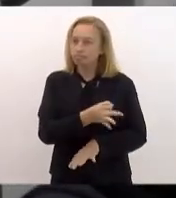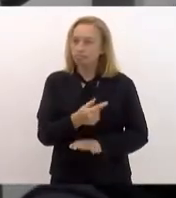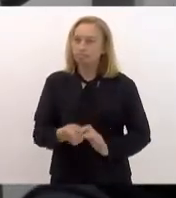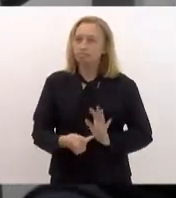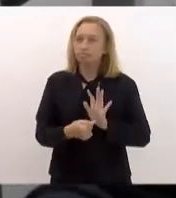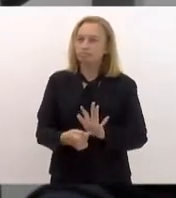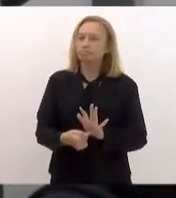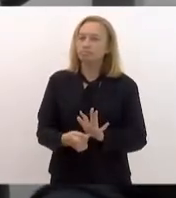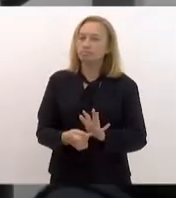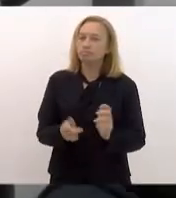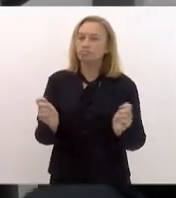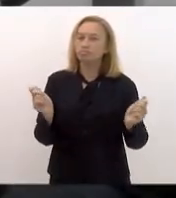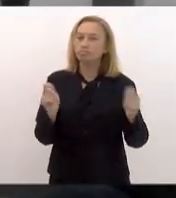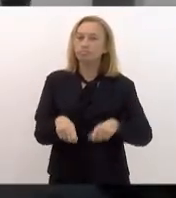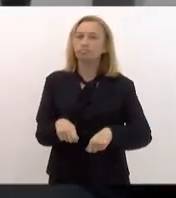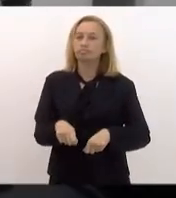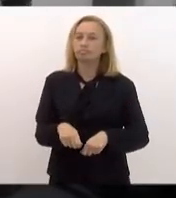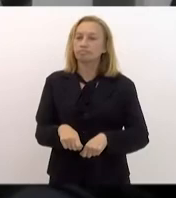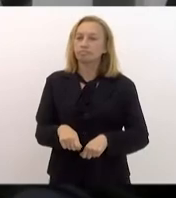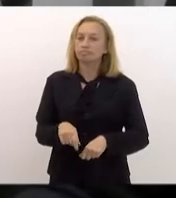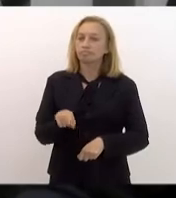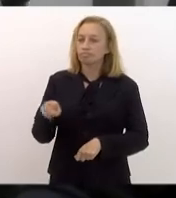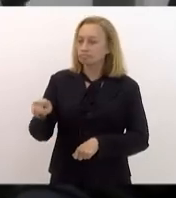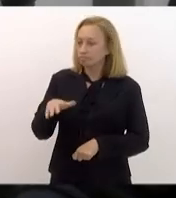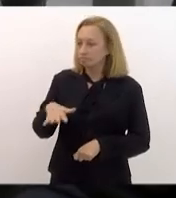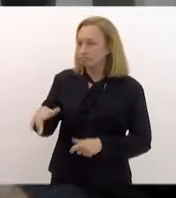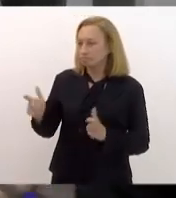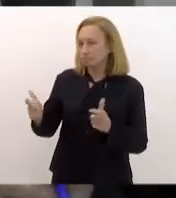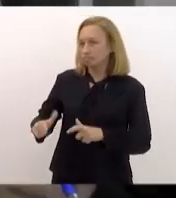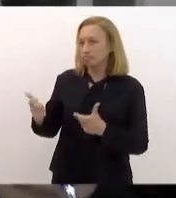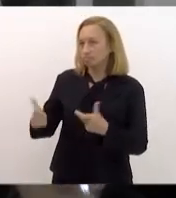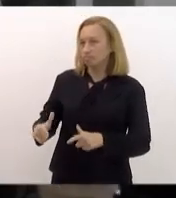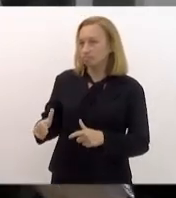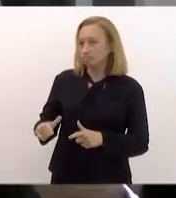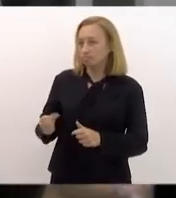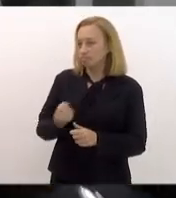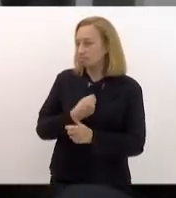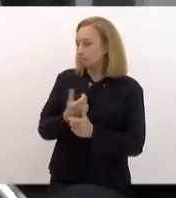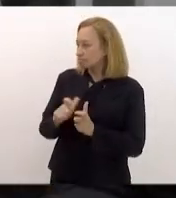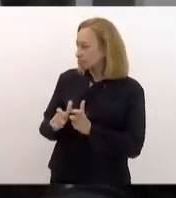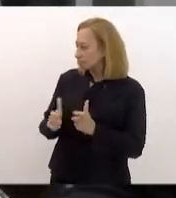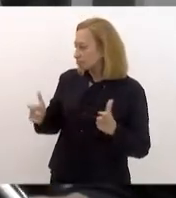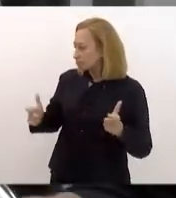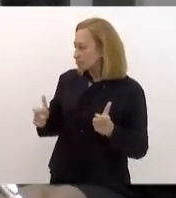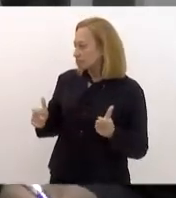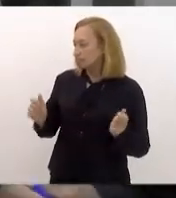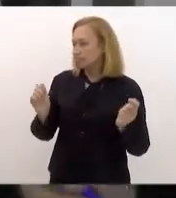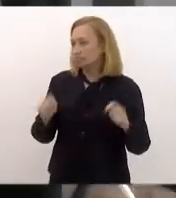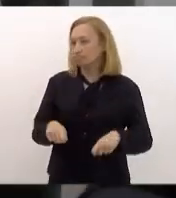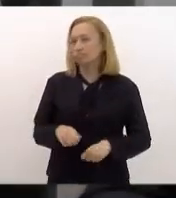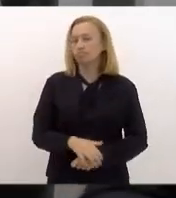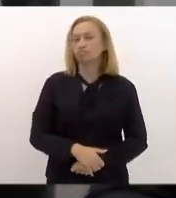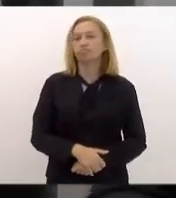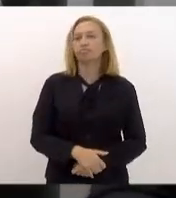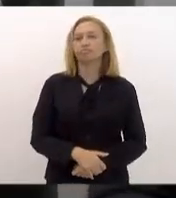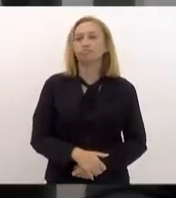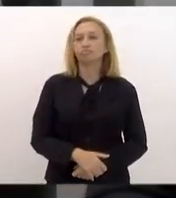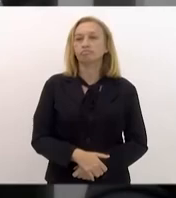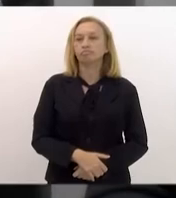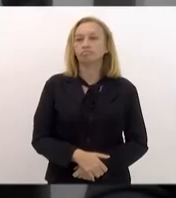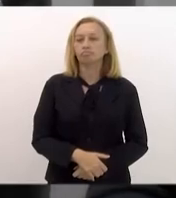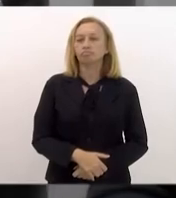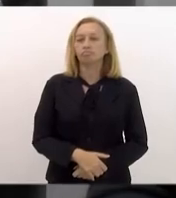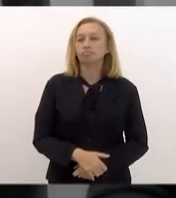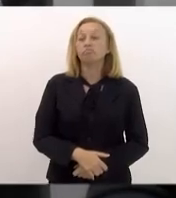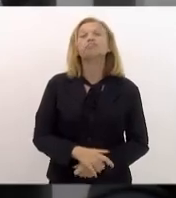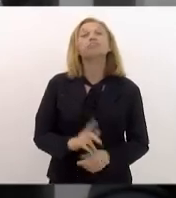as potencialidades daquela região. Um elenco enorme de potencialidades. E aí